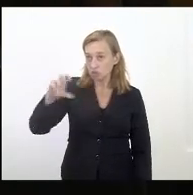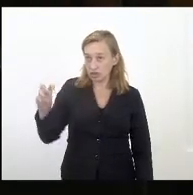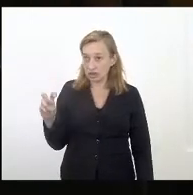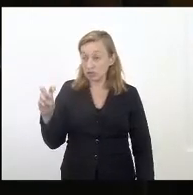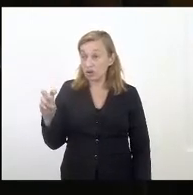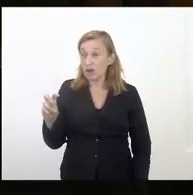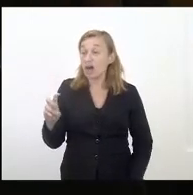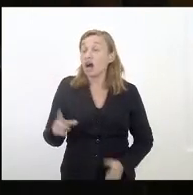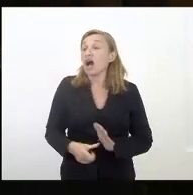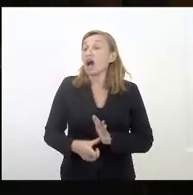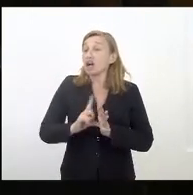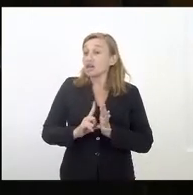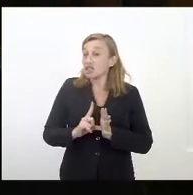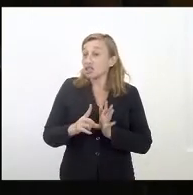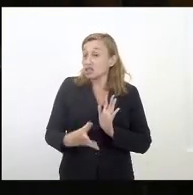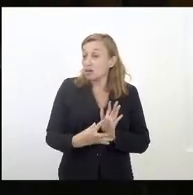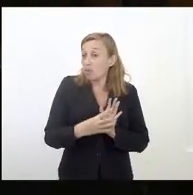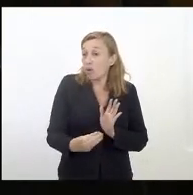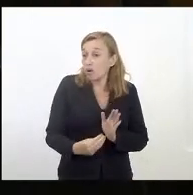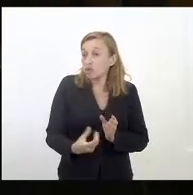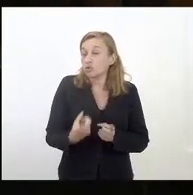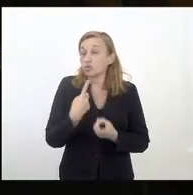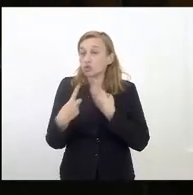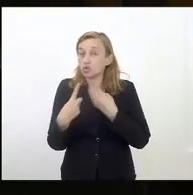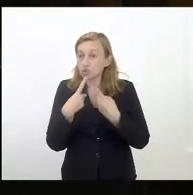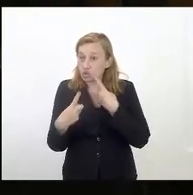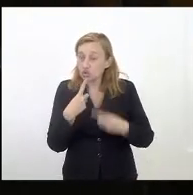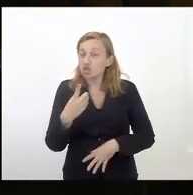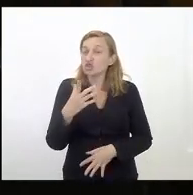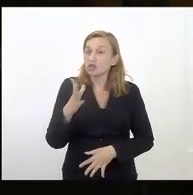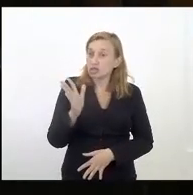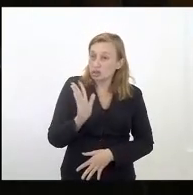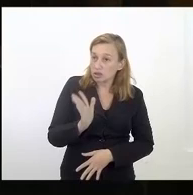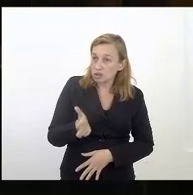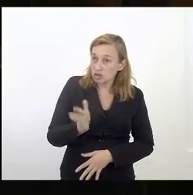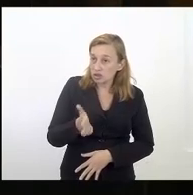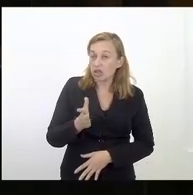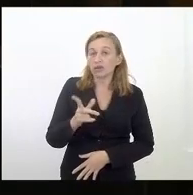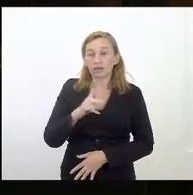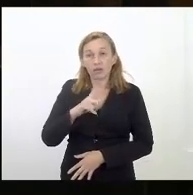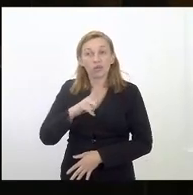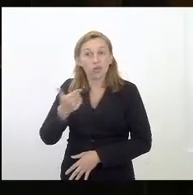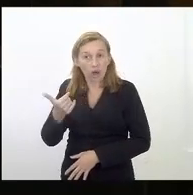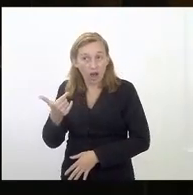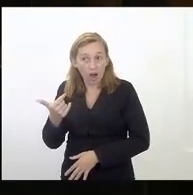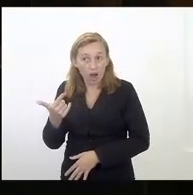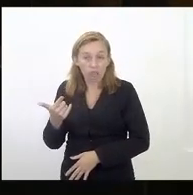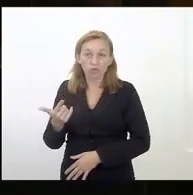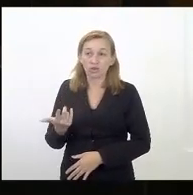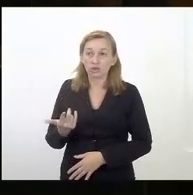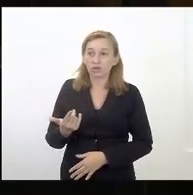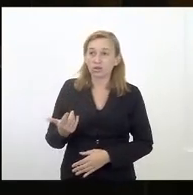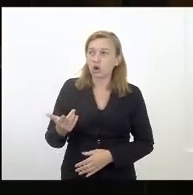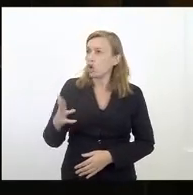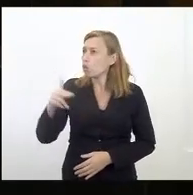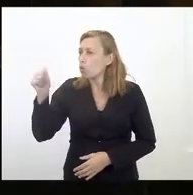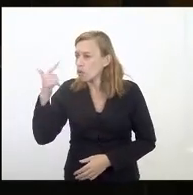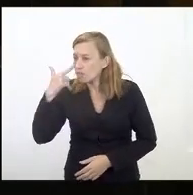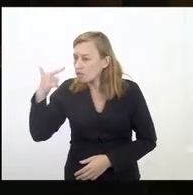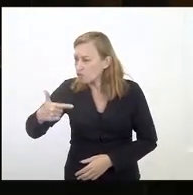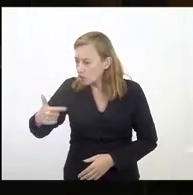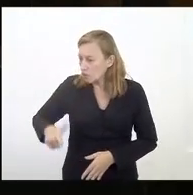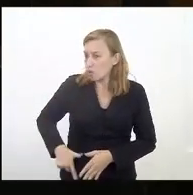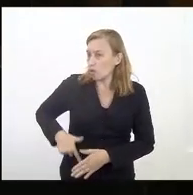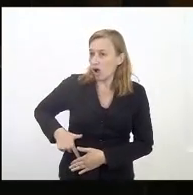antes de virar moda antes de se discutir eu sou atirador Desportivo e tem o amor que aba Federal no entanto vossas excelências nunca vi viram armados no